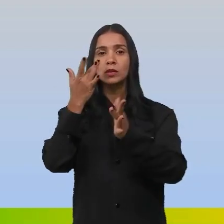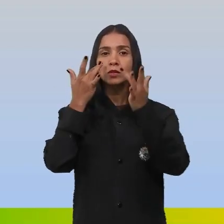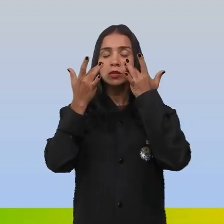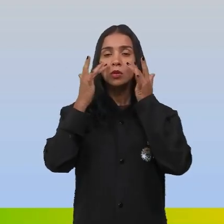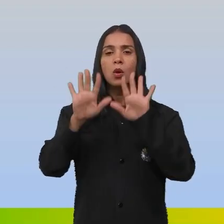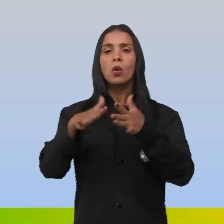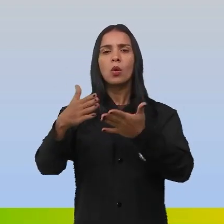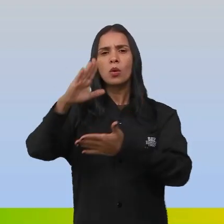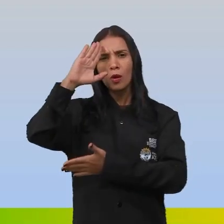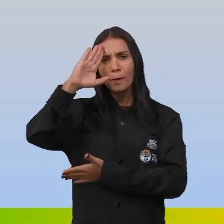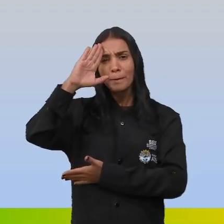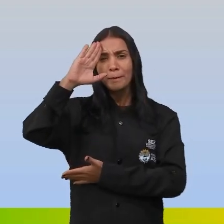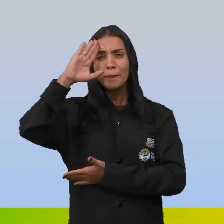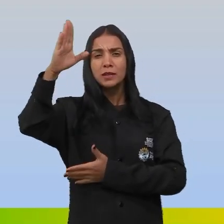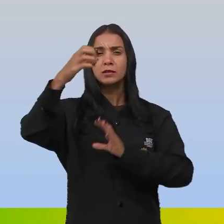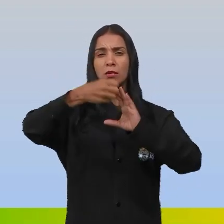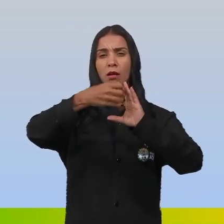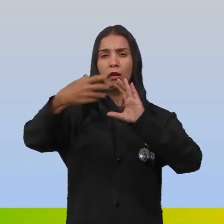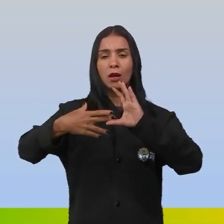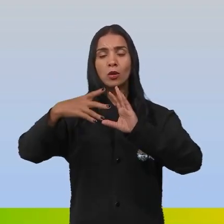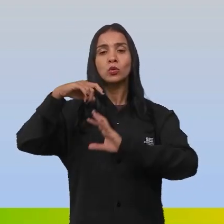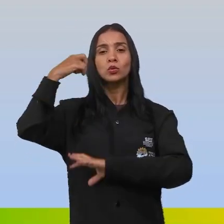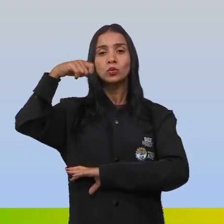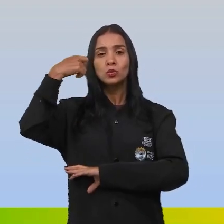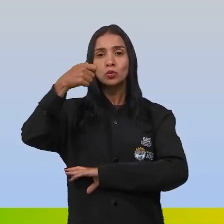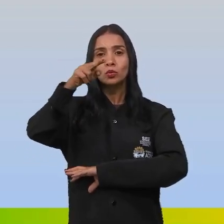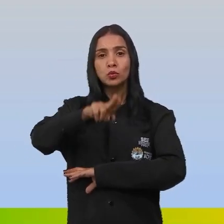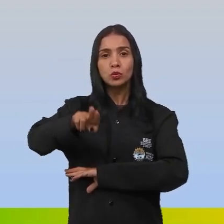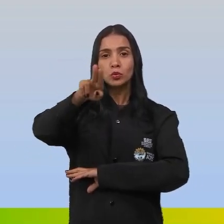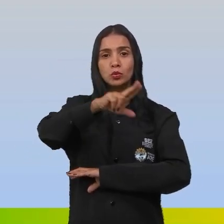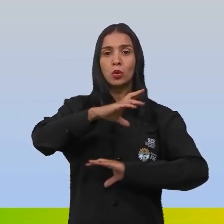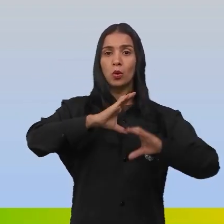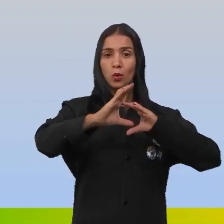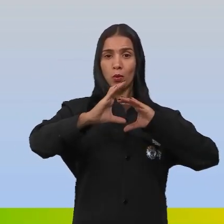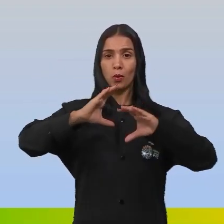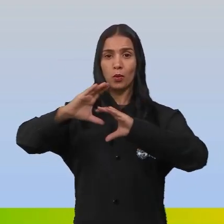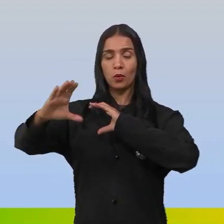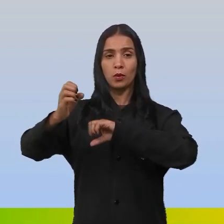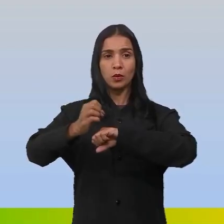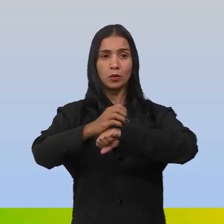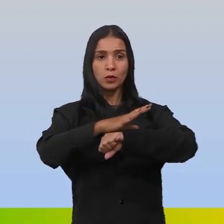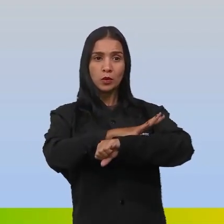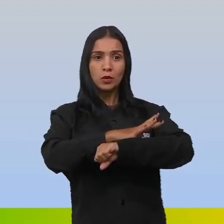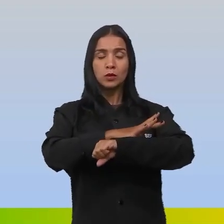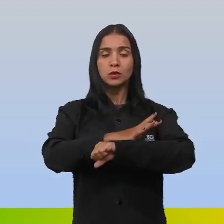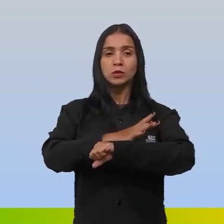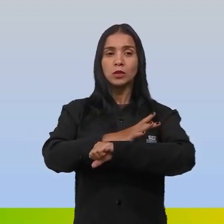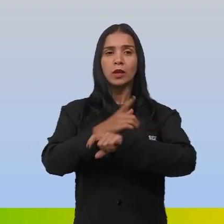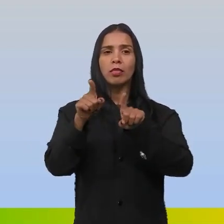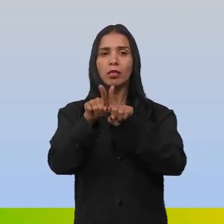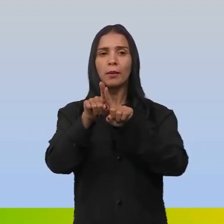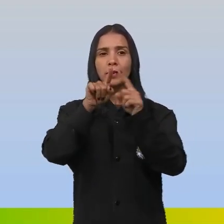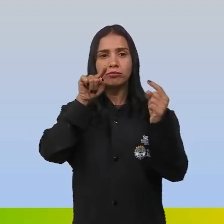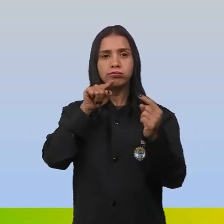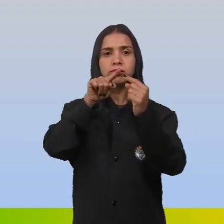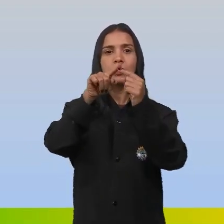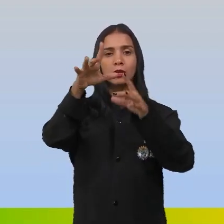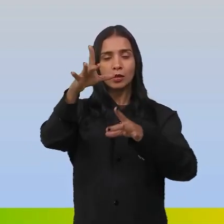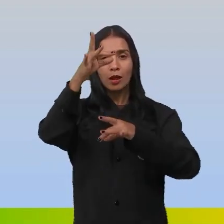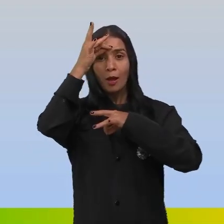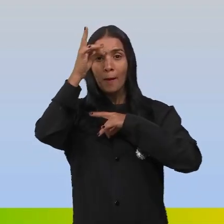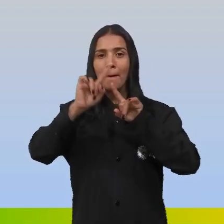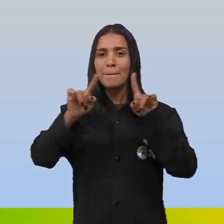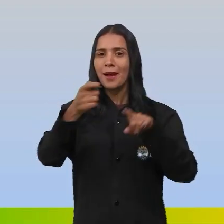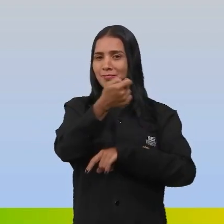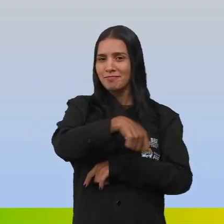principal elemento que um ator utiliza para comunicar emoções e intenções de um personagem sem o uso